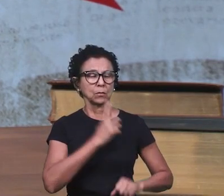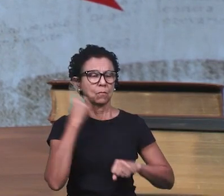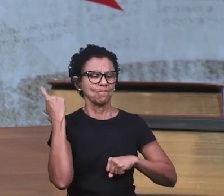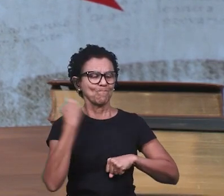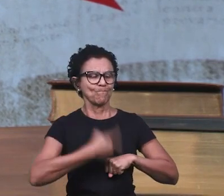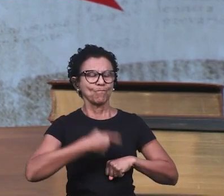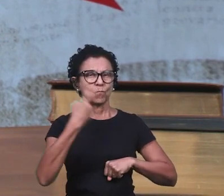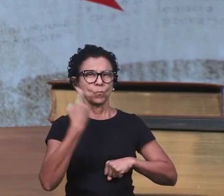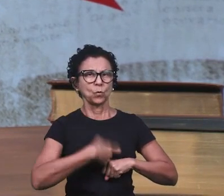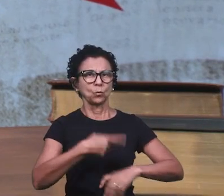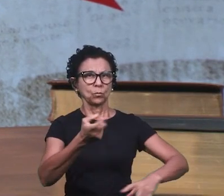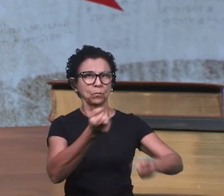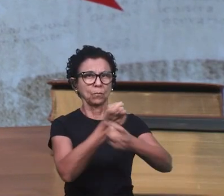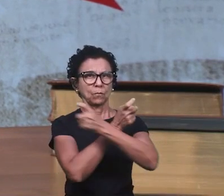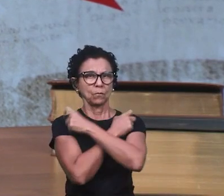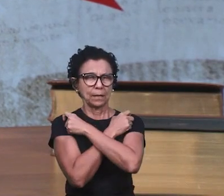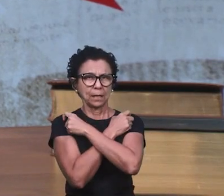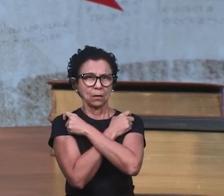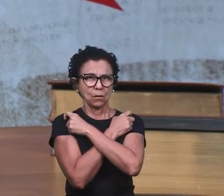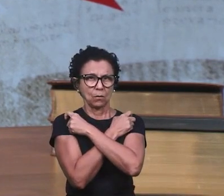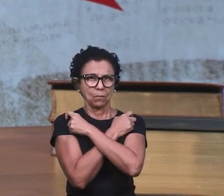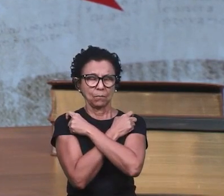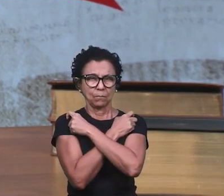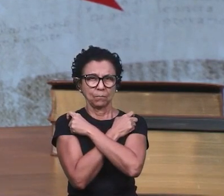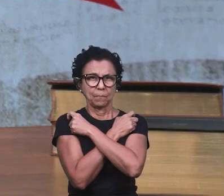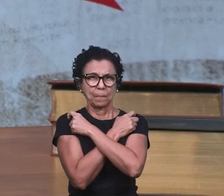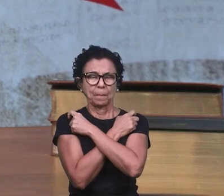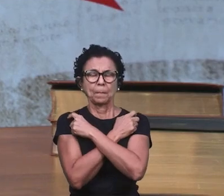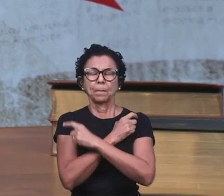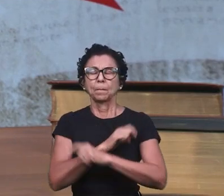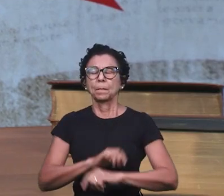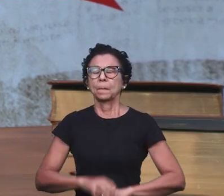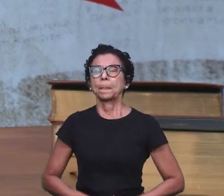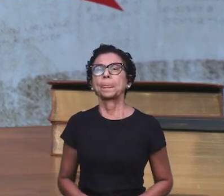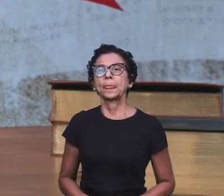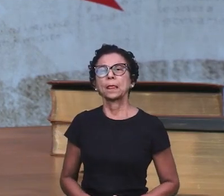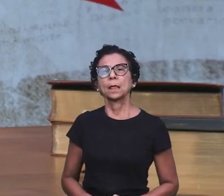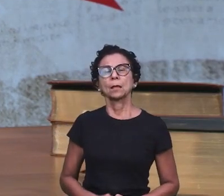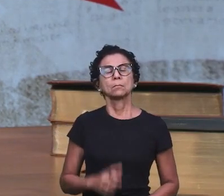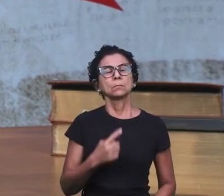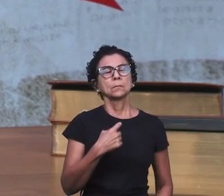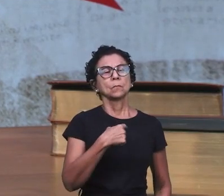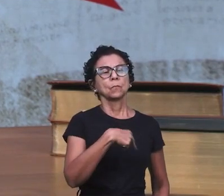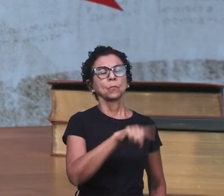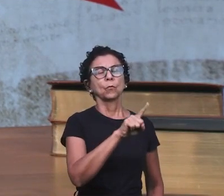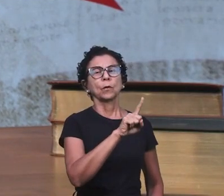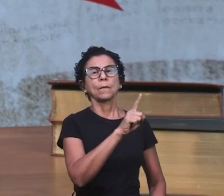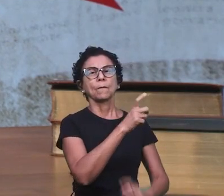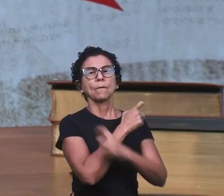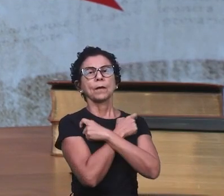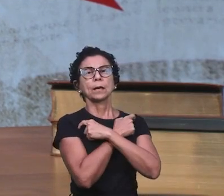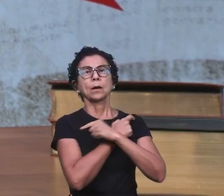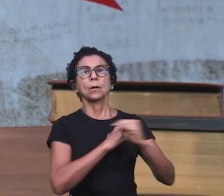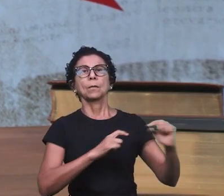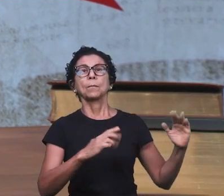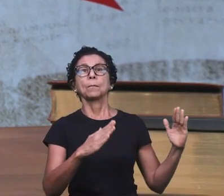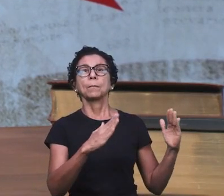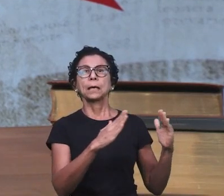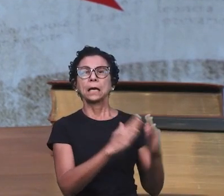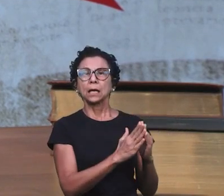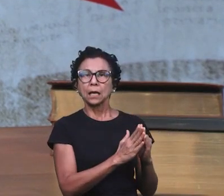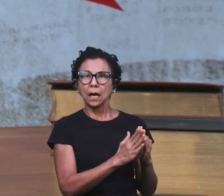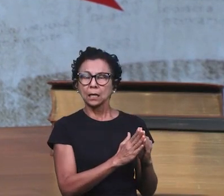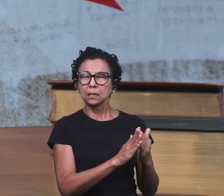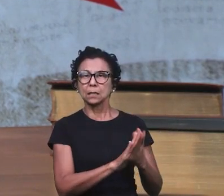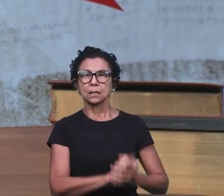ouviu como o Senhor tinha dito. E virou-se Faraó e foi para a sua casa, nem ainda nisto